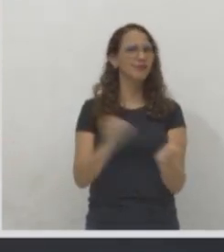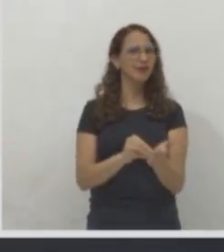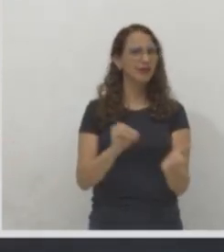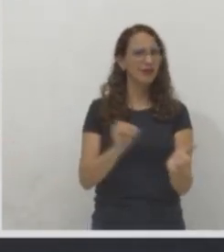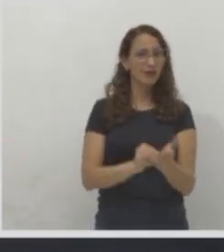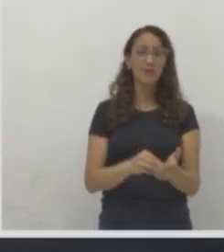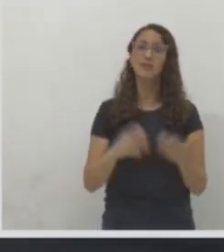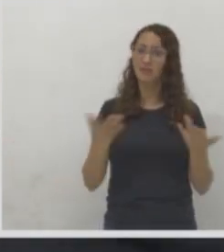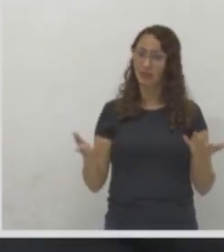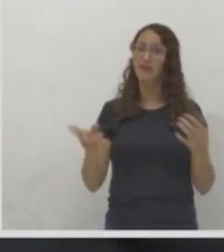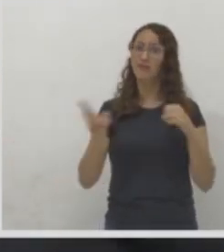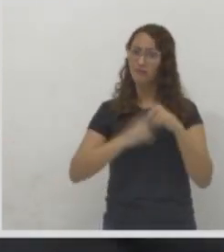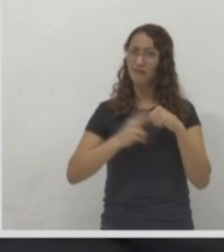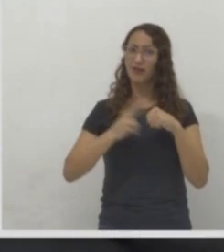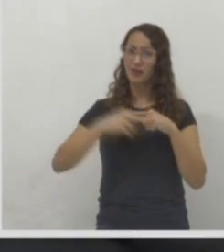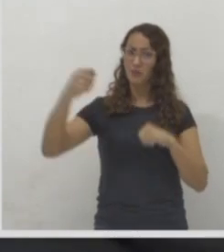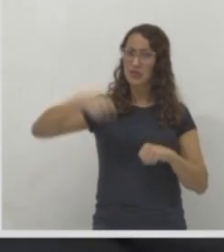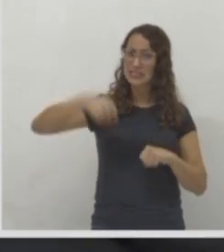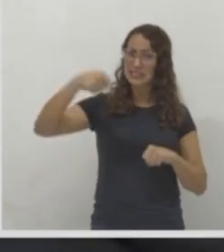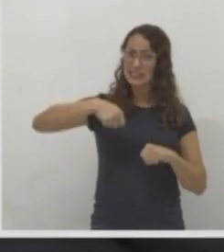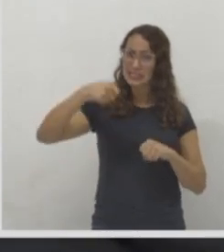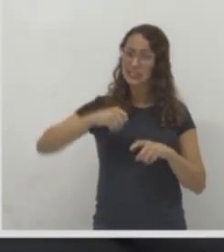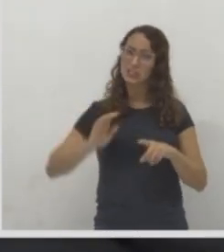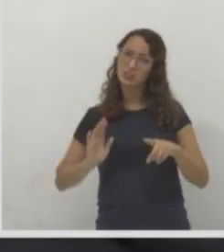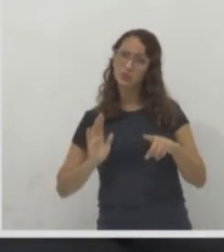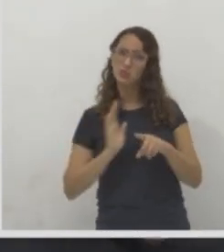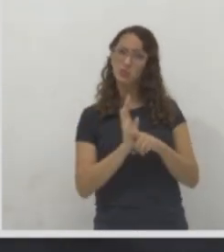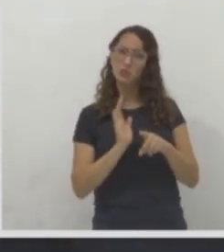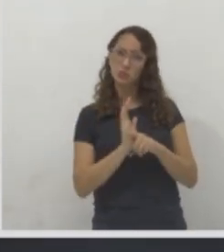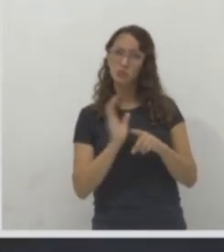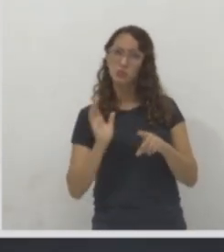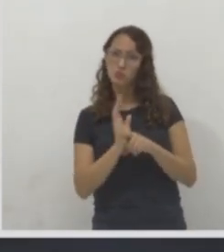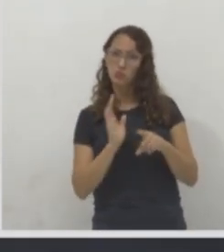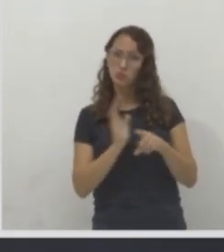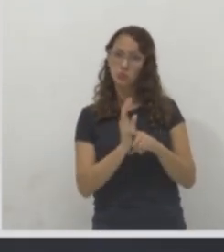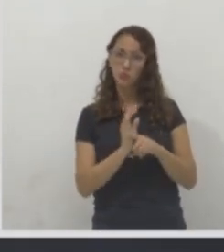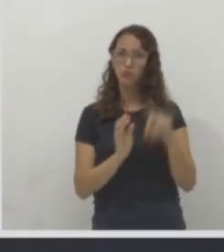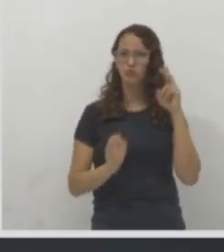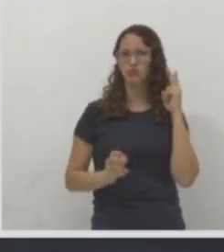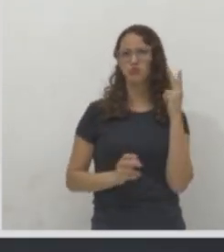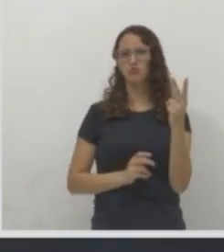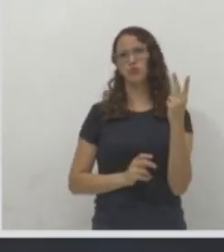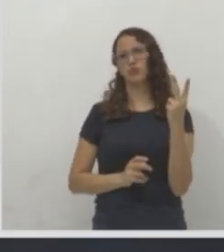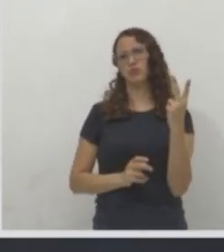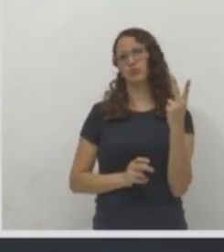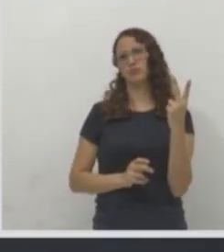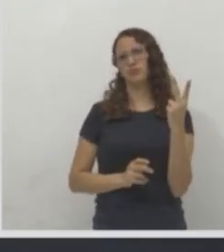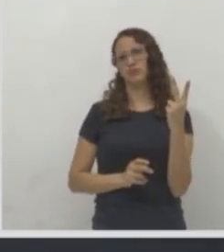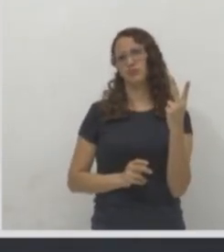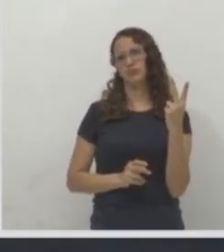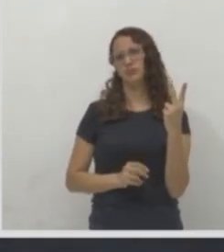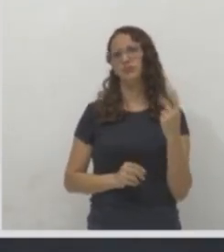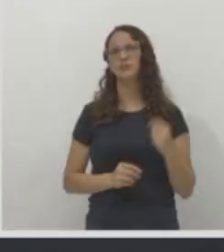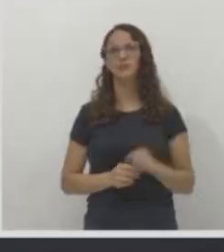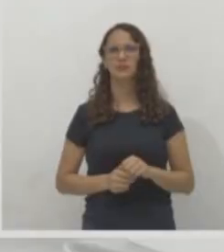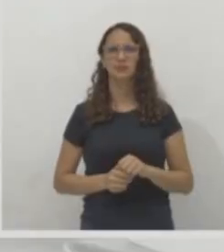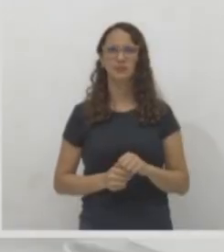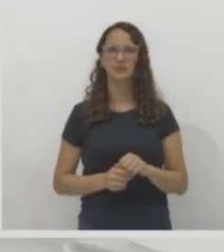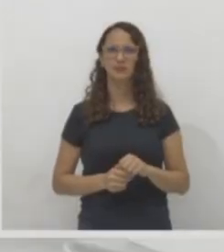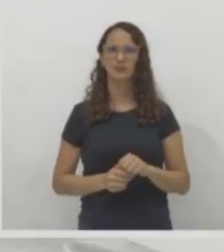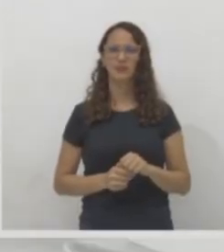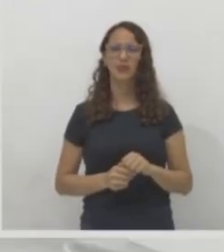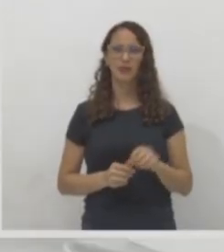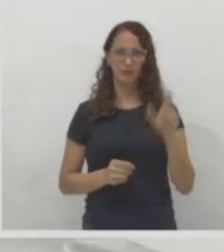ele vai exigir complemento, certo? Na verdade, ele vai exigir 2 complementos, para ser mais exata.